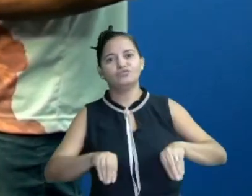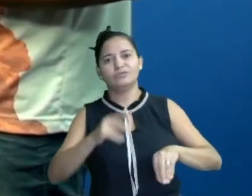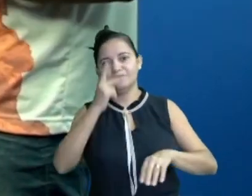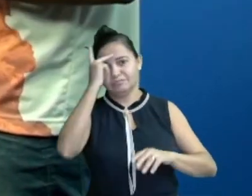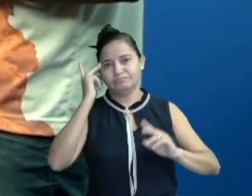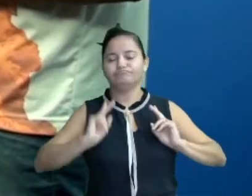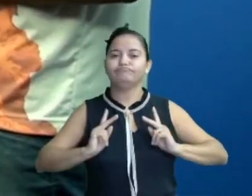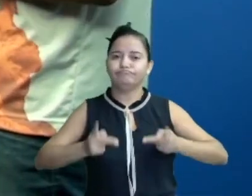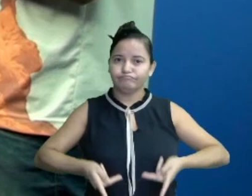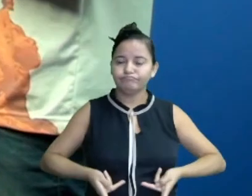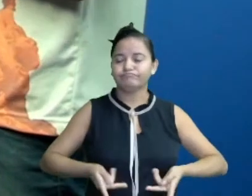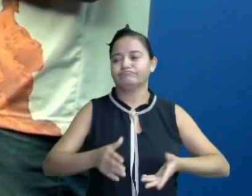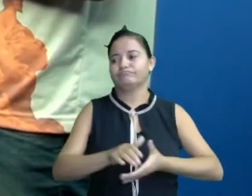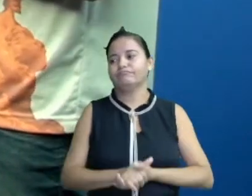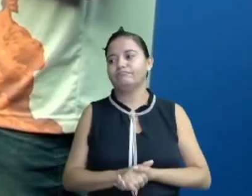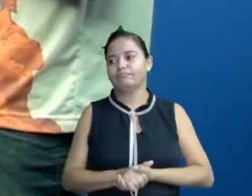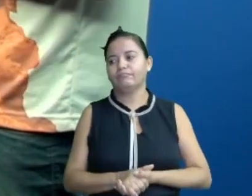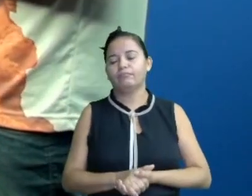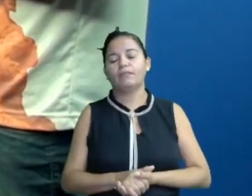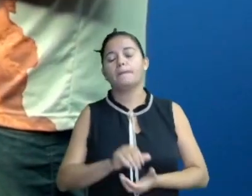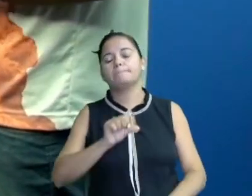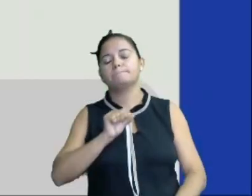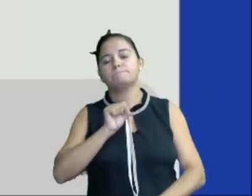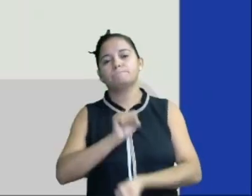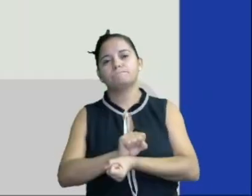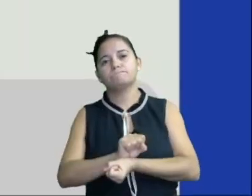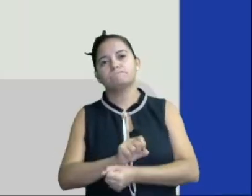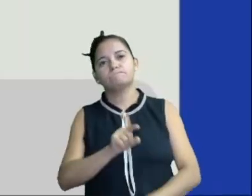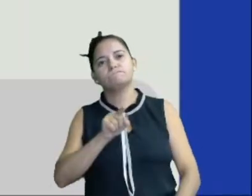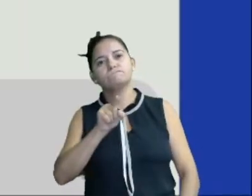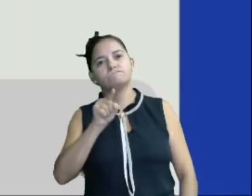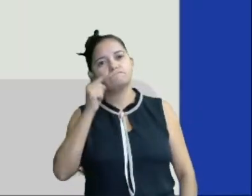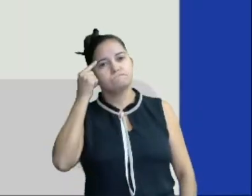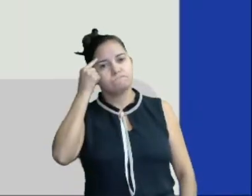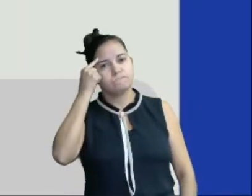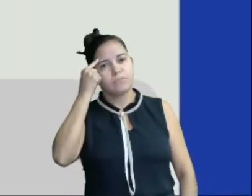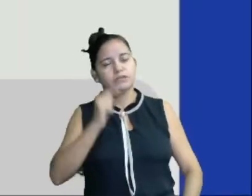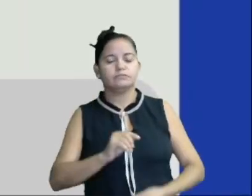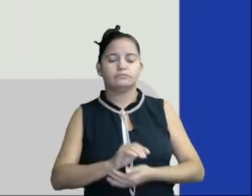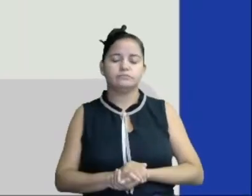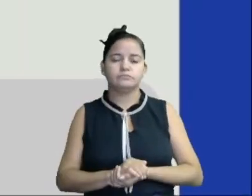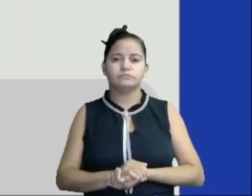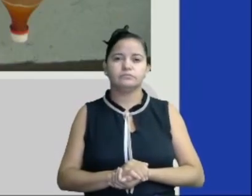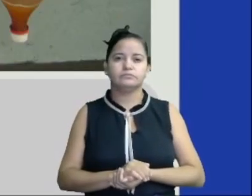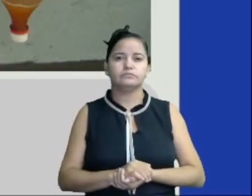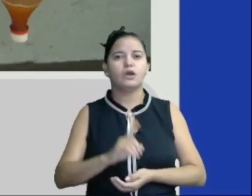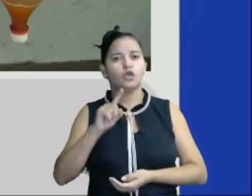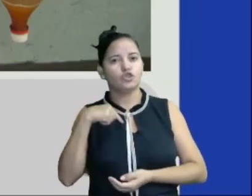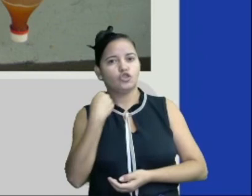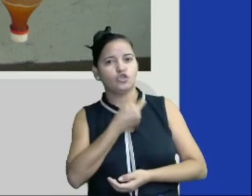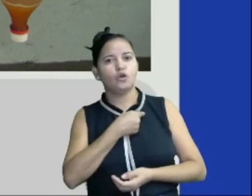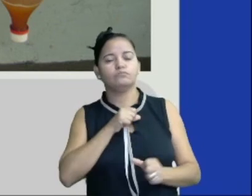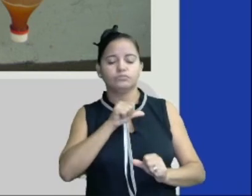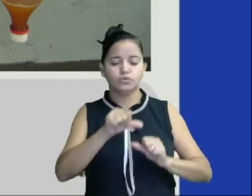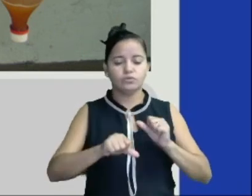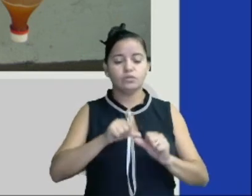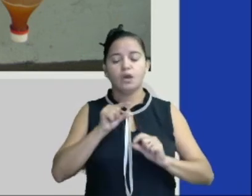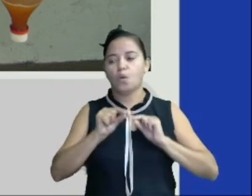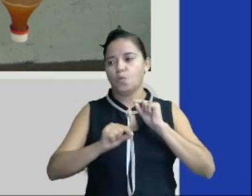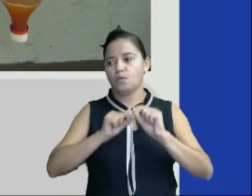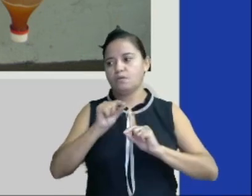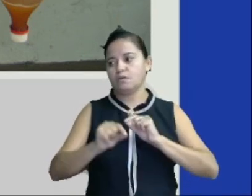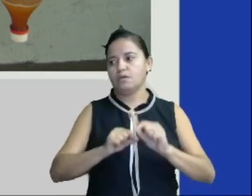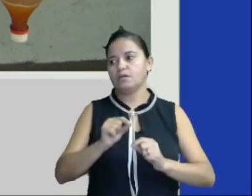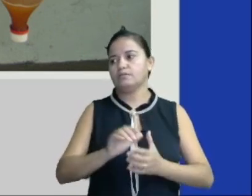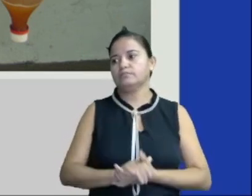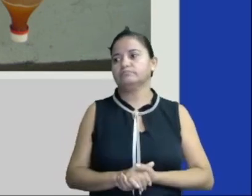humanos. Portanto, pare e pense. O que nós podemos fazer para mudar os efeitos da erosão? Aqui é